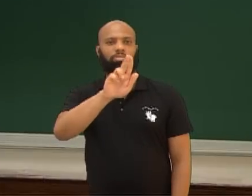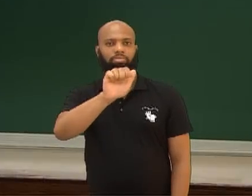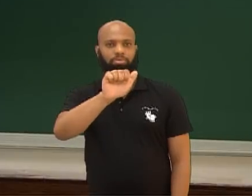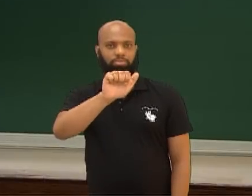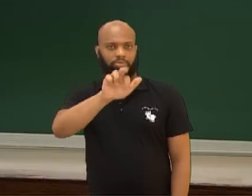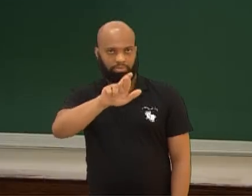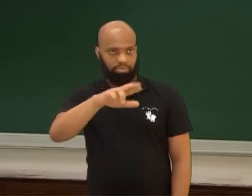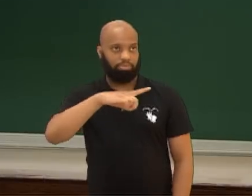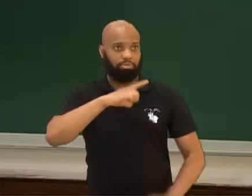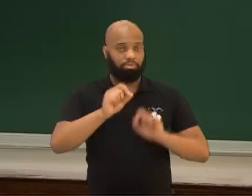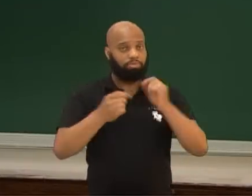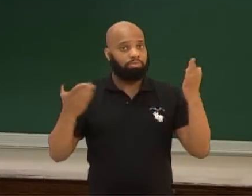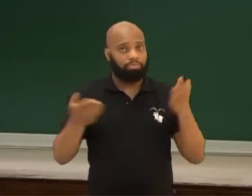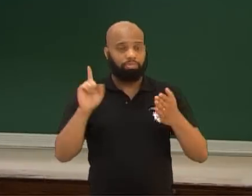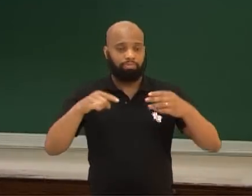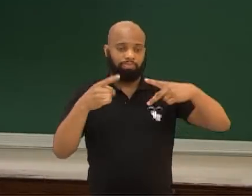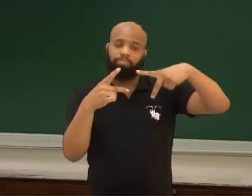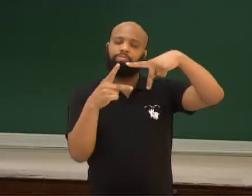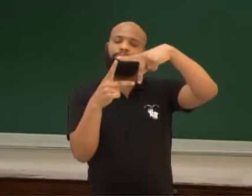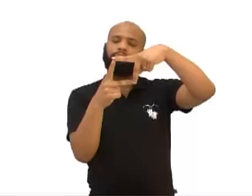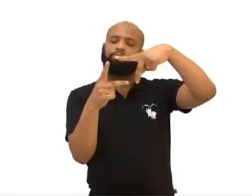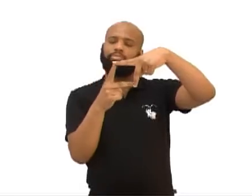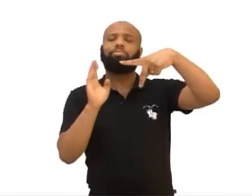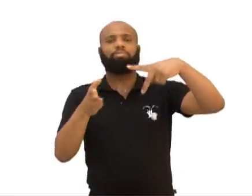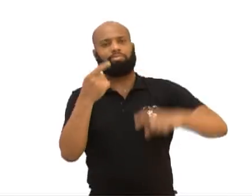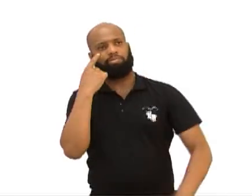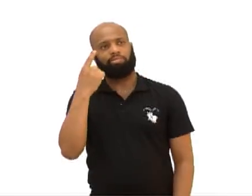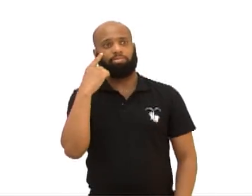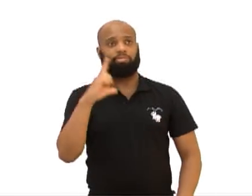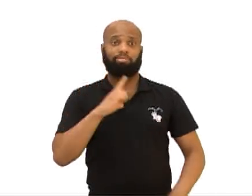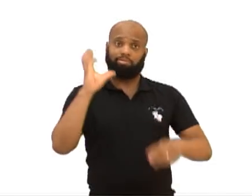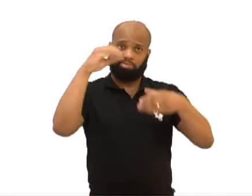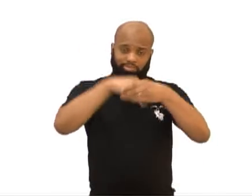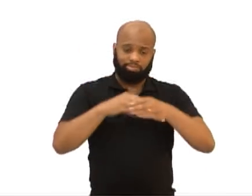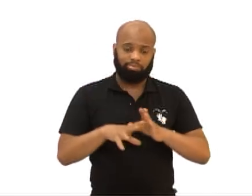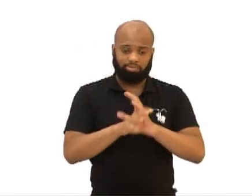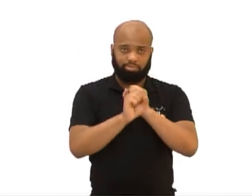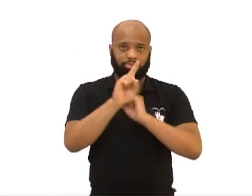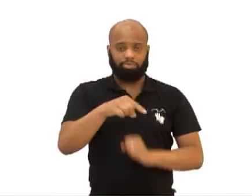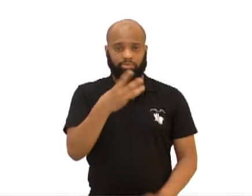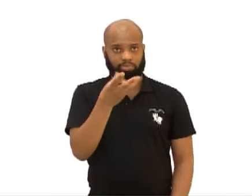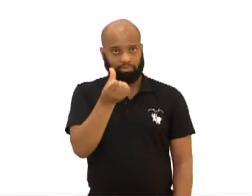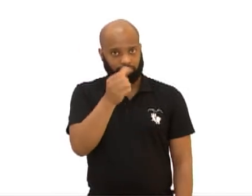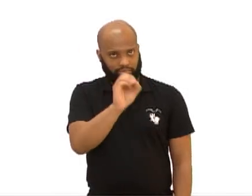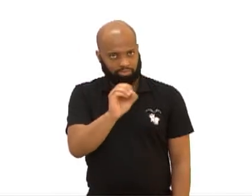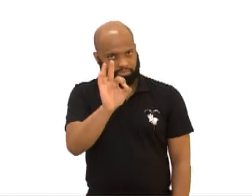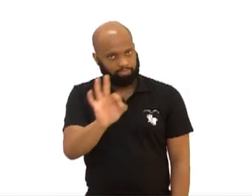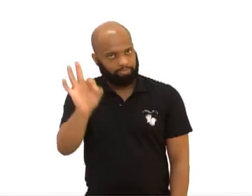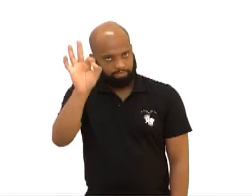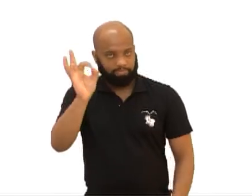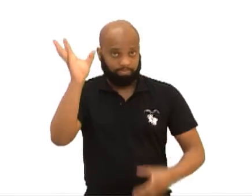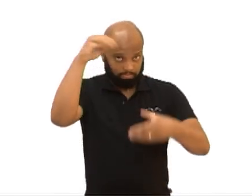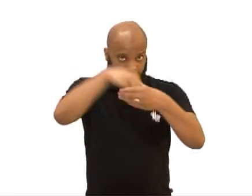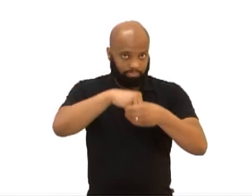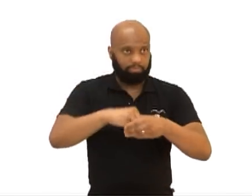ó, quadrado. Tá? Então, a gente já viu. Então, a soma dos seus ângulos internos é 360 graus, né? Cada